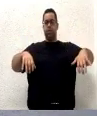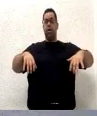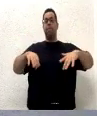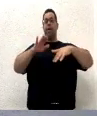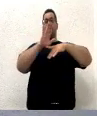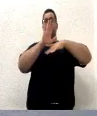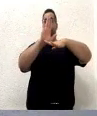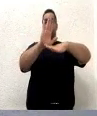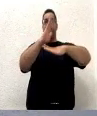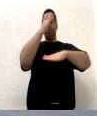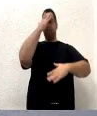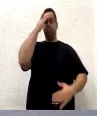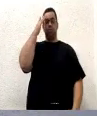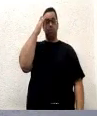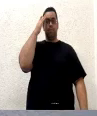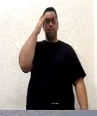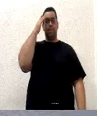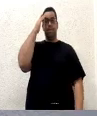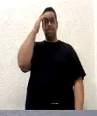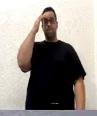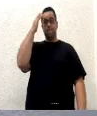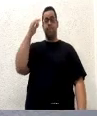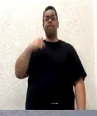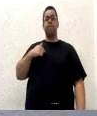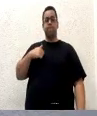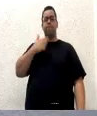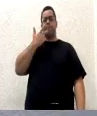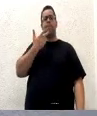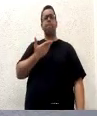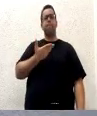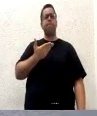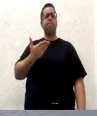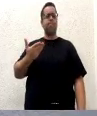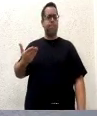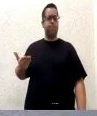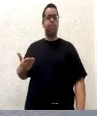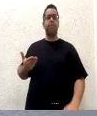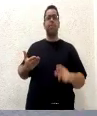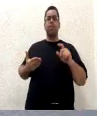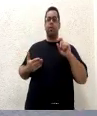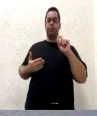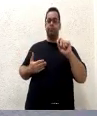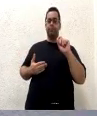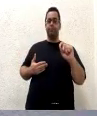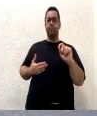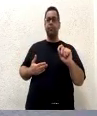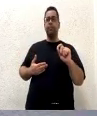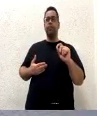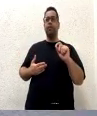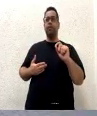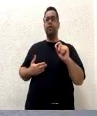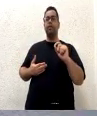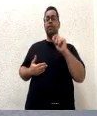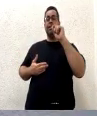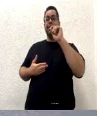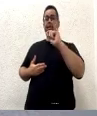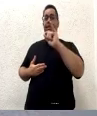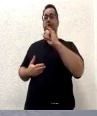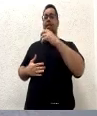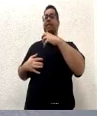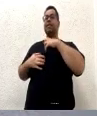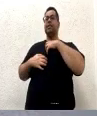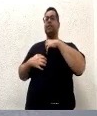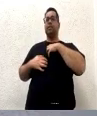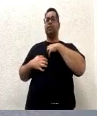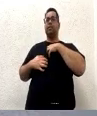E por isso que a gente bate naquela tecla que, de preferência e mediante os sintomas que a paciente está sentindo,